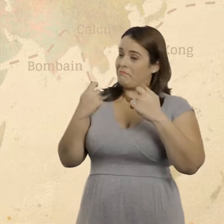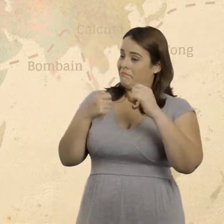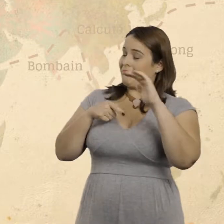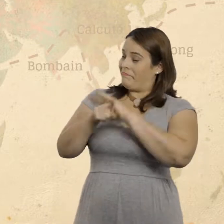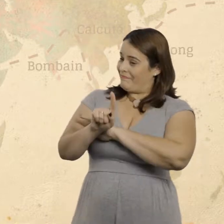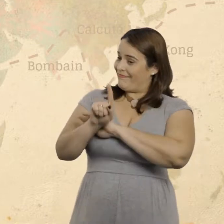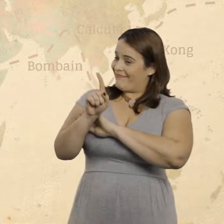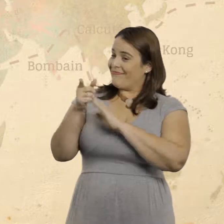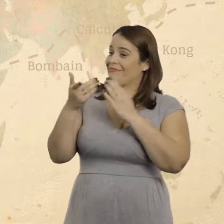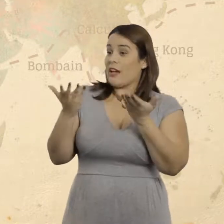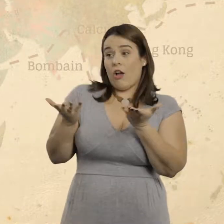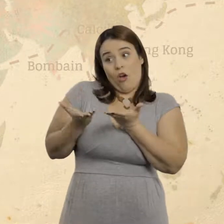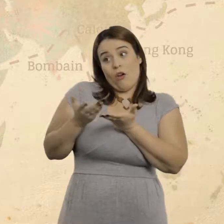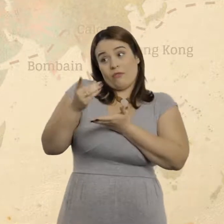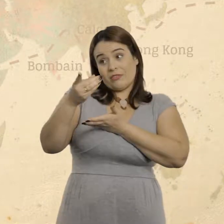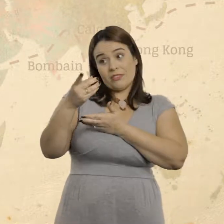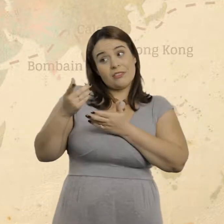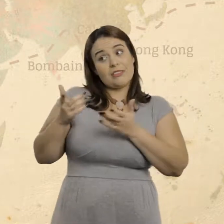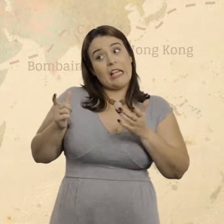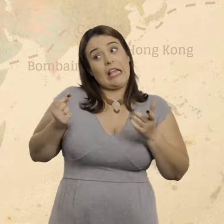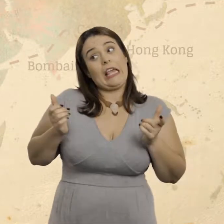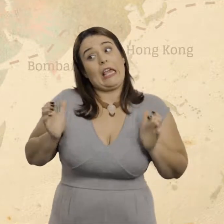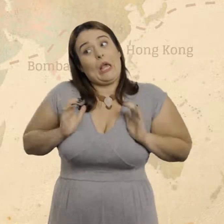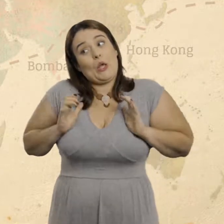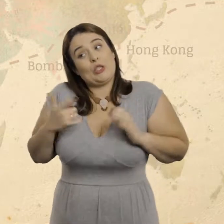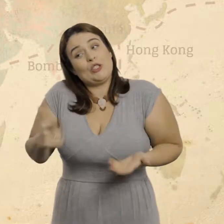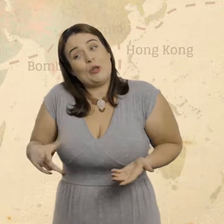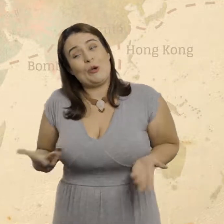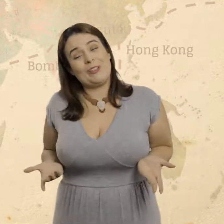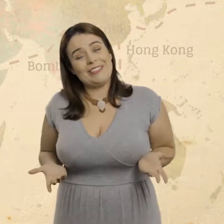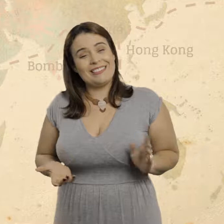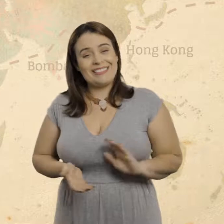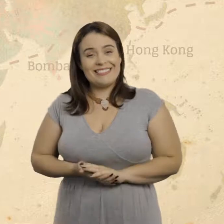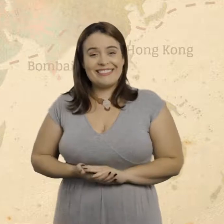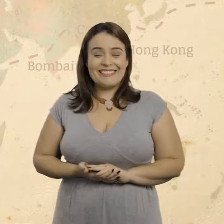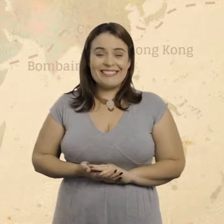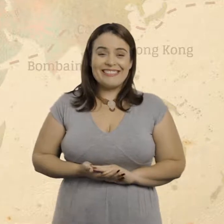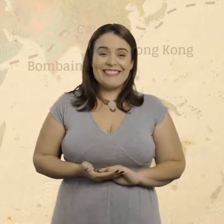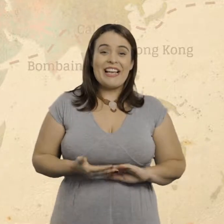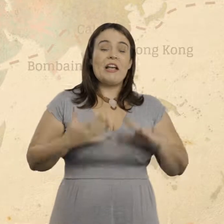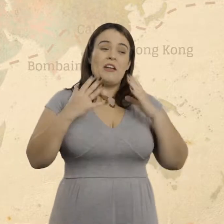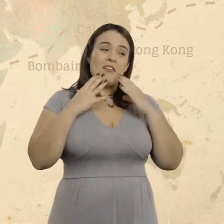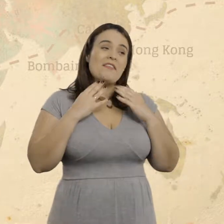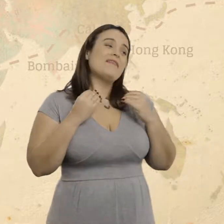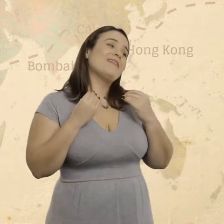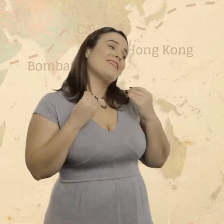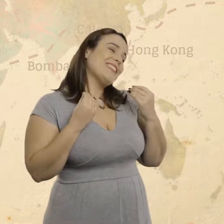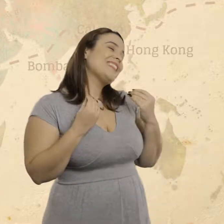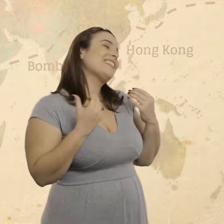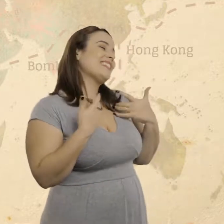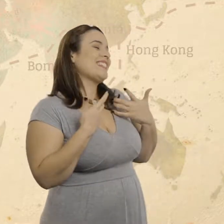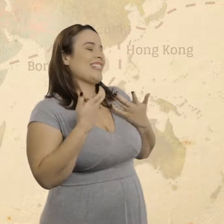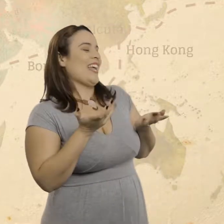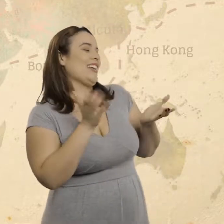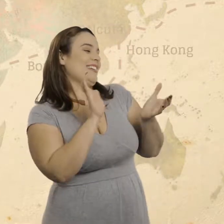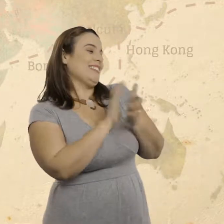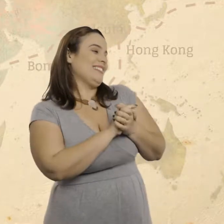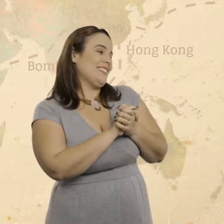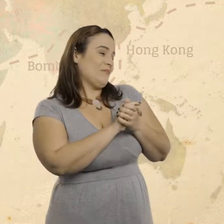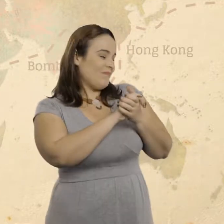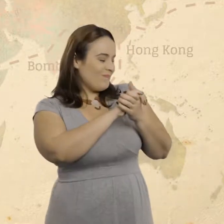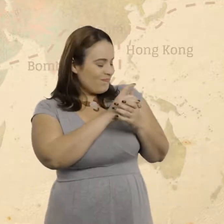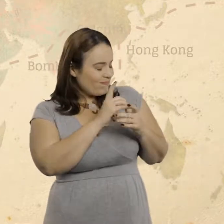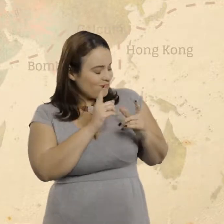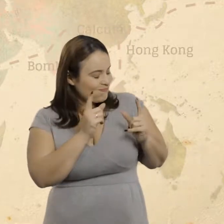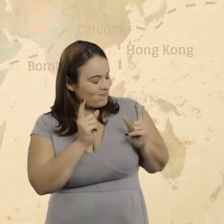que precisava fazer a mesma pergunta para ele, já que ele estava rico de novo. Phileas Fogg disse que queria se casar com